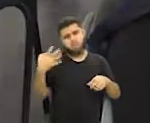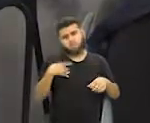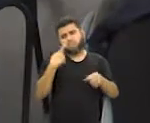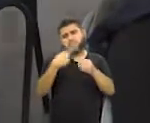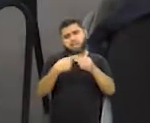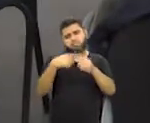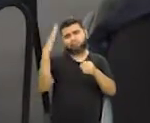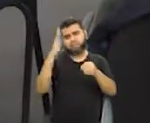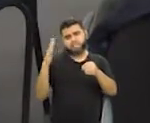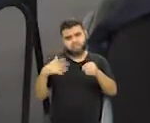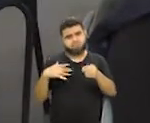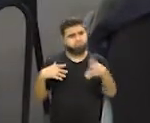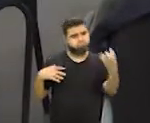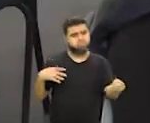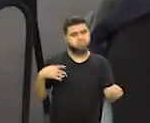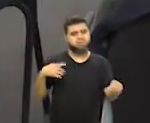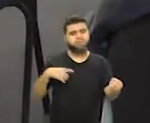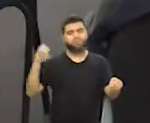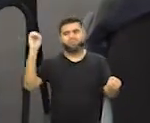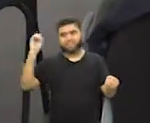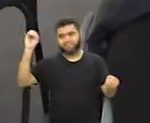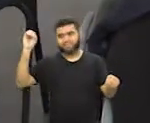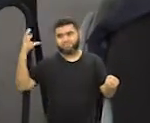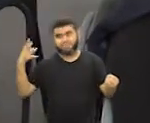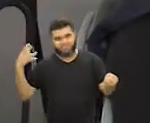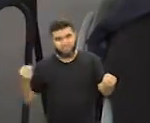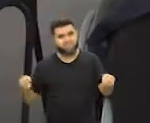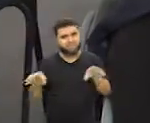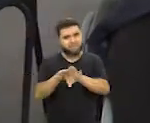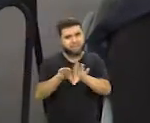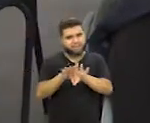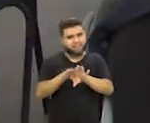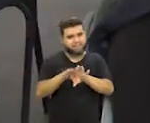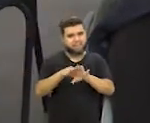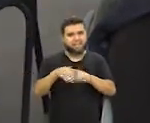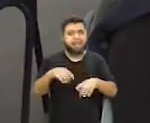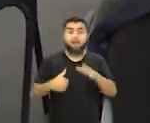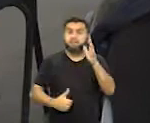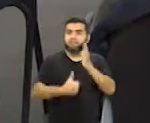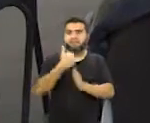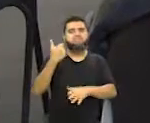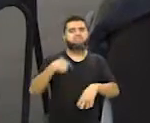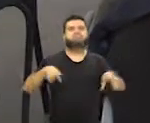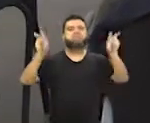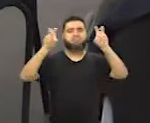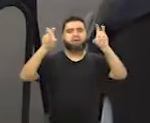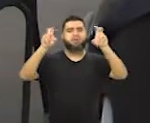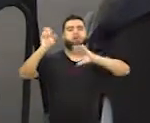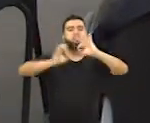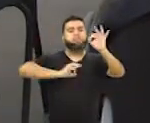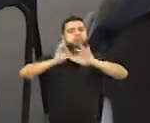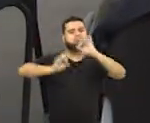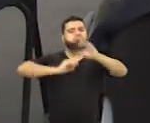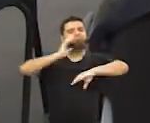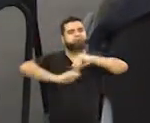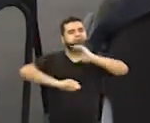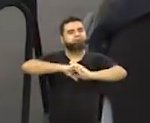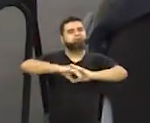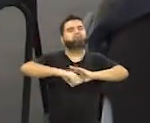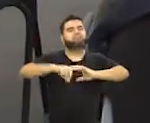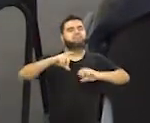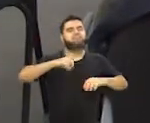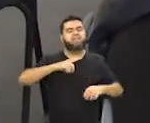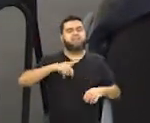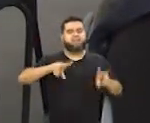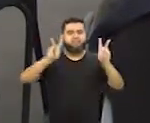Osasco está dando esse passo. É a primeira vez que falamos no município sobre um plano de ação voltado à questão,